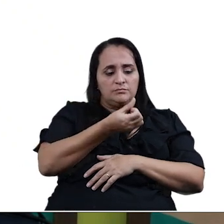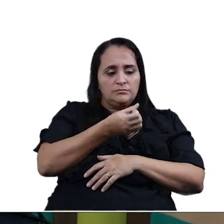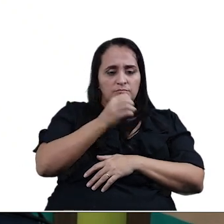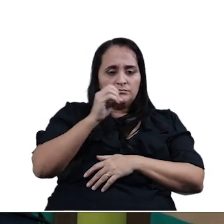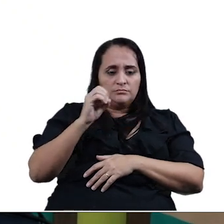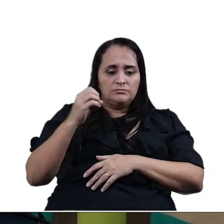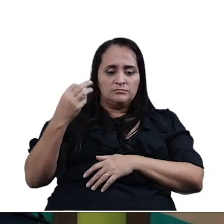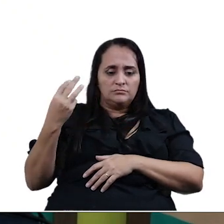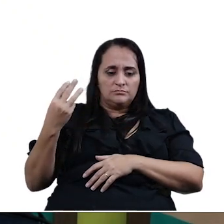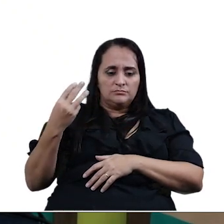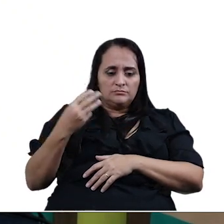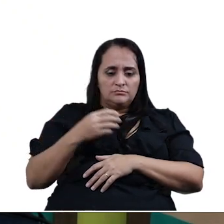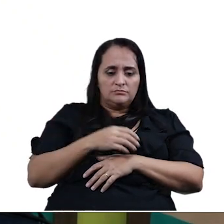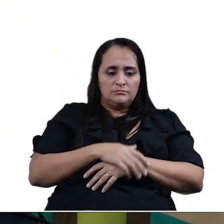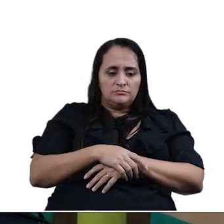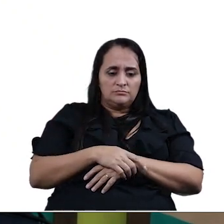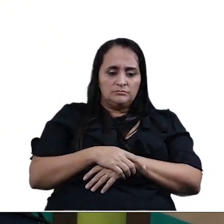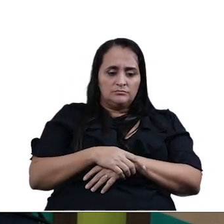603.